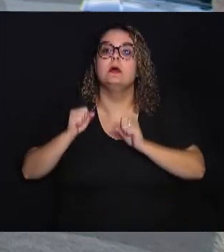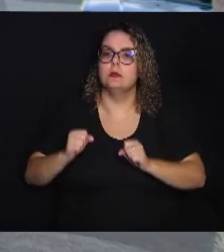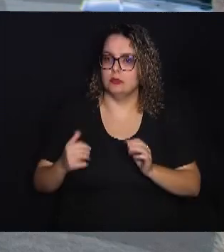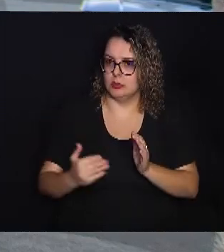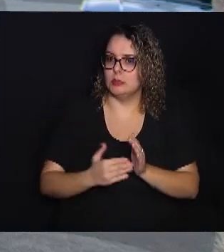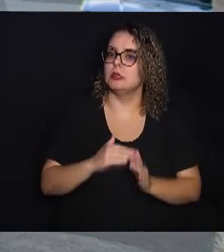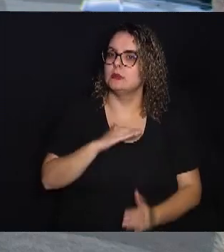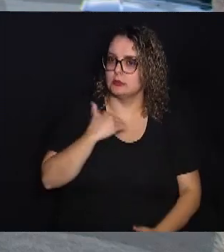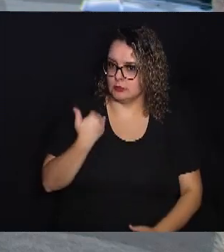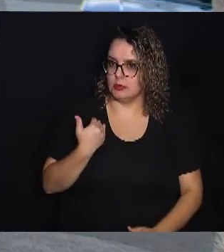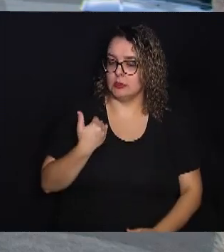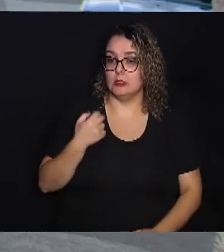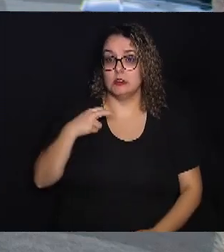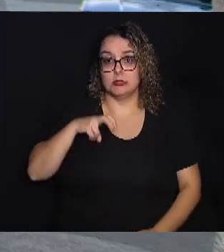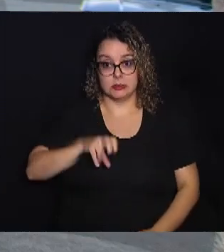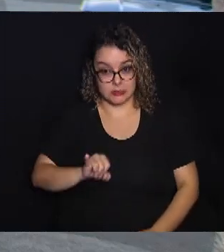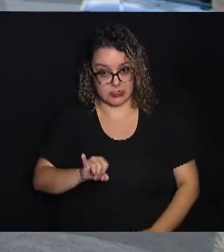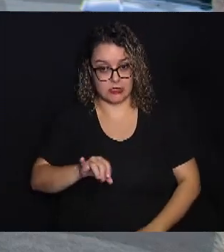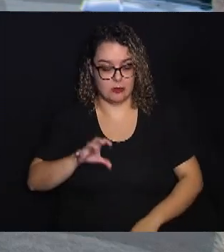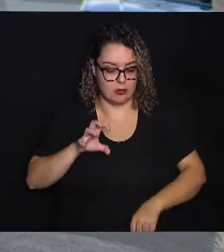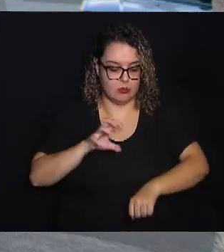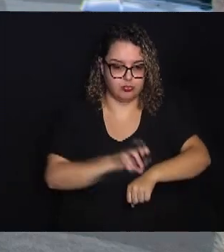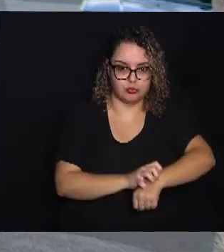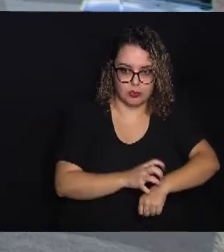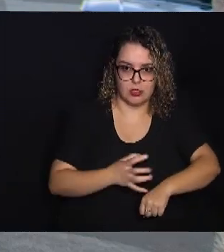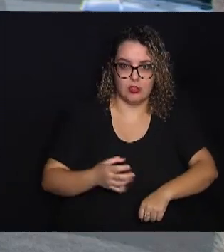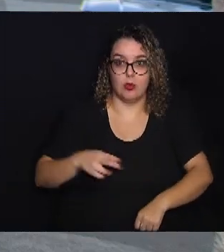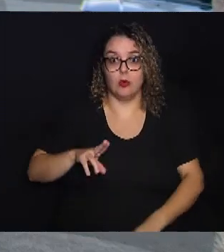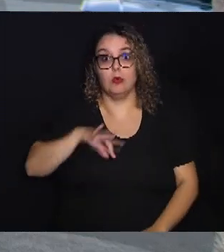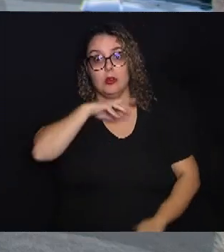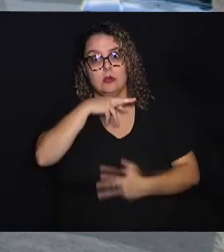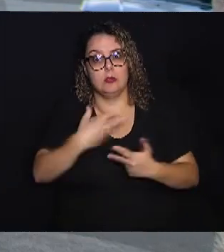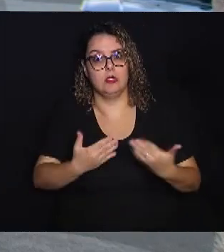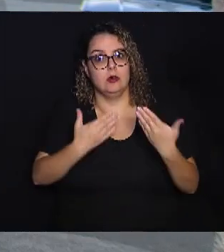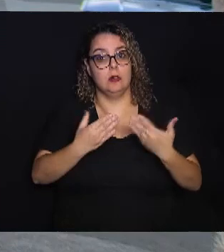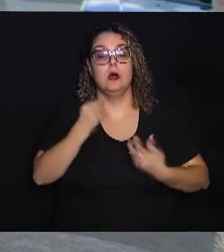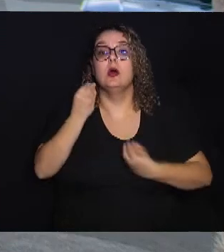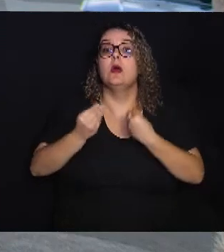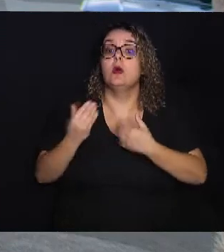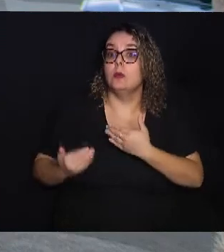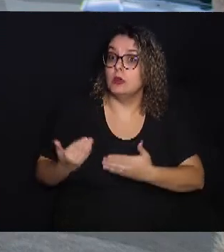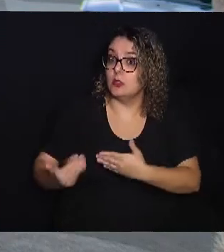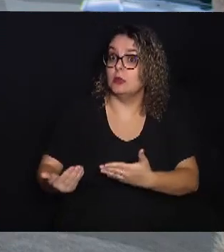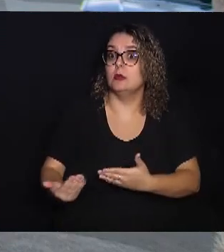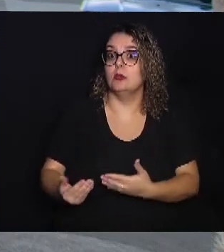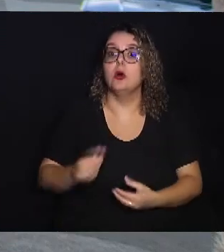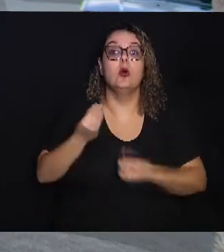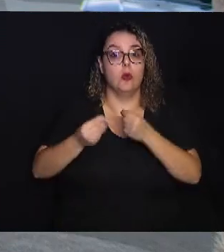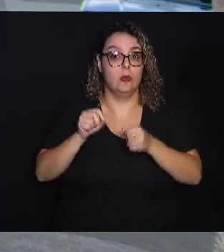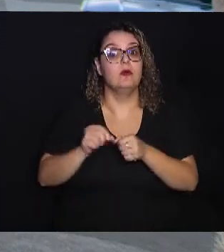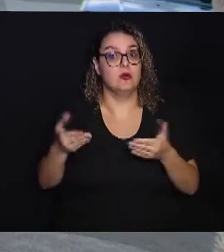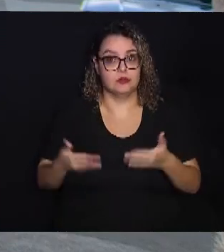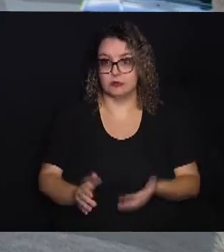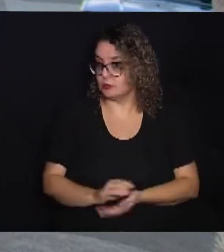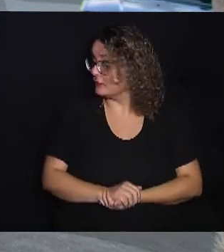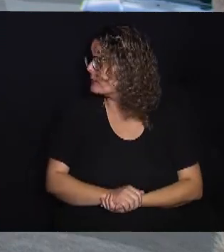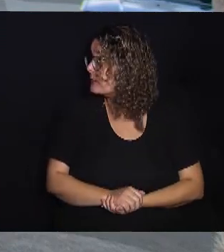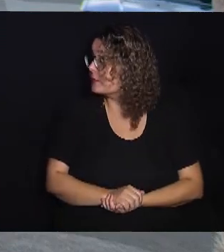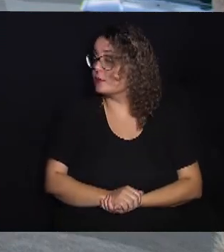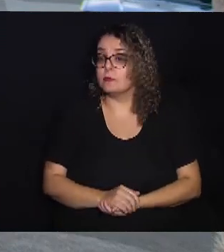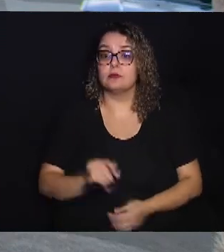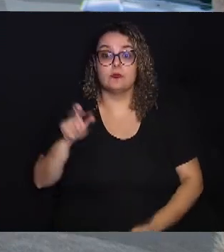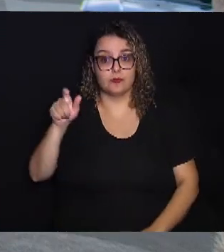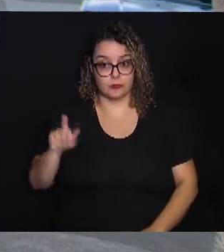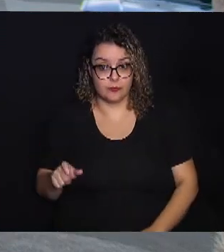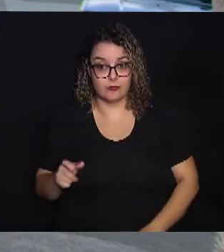progressiva e aguda no cérebro que pode levar à morte. Se você foi mordido ou teve contato com um animal suspeito, saiba como